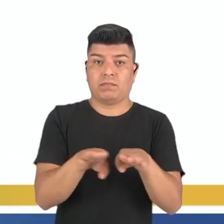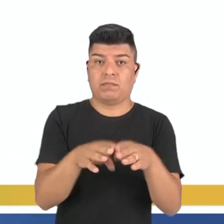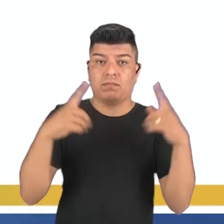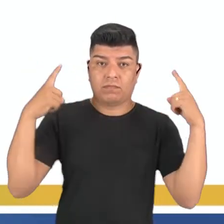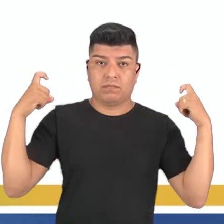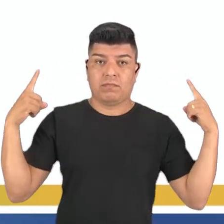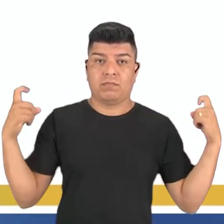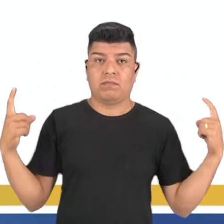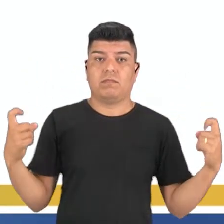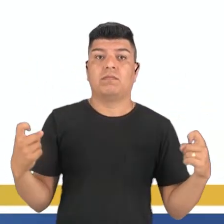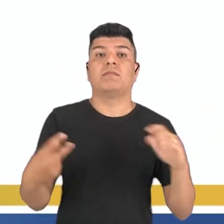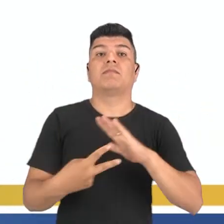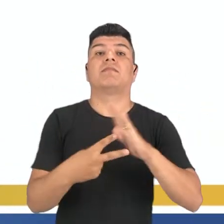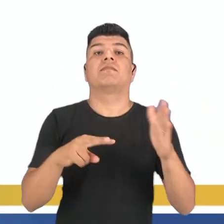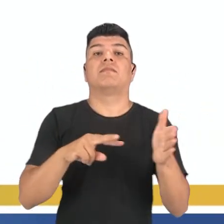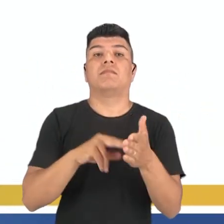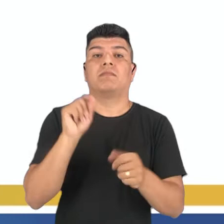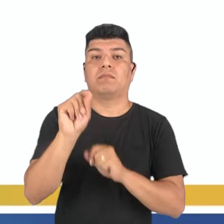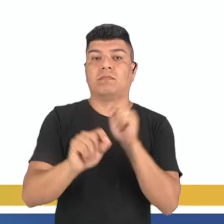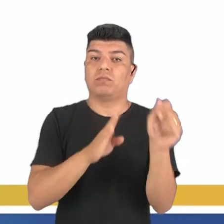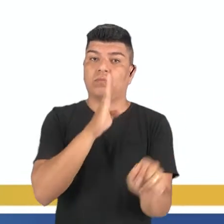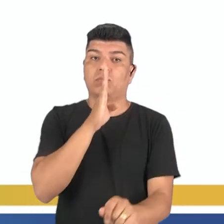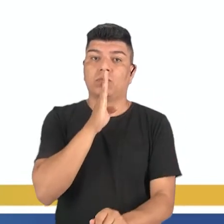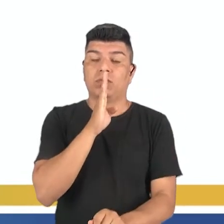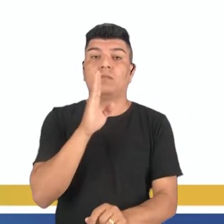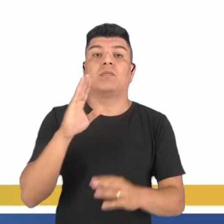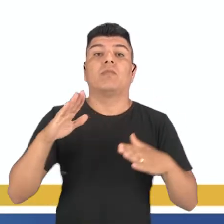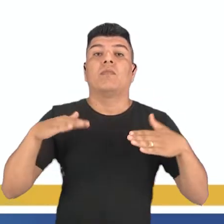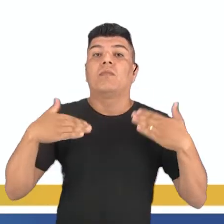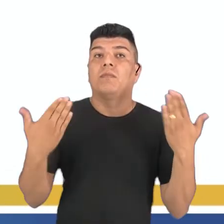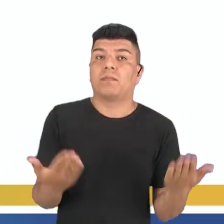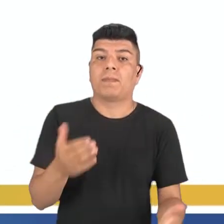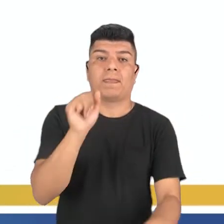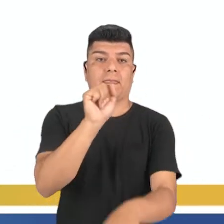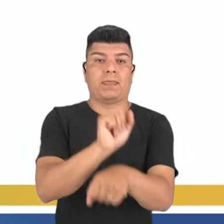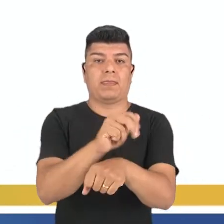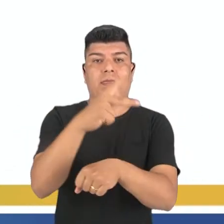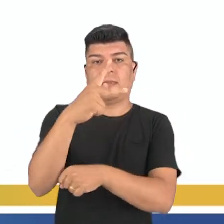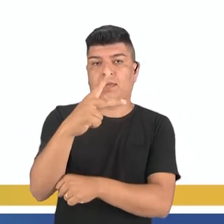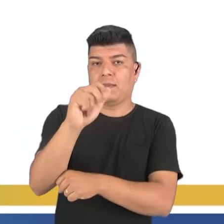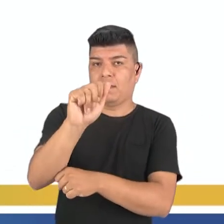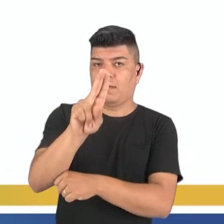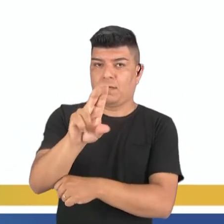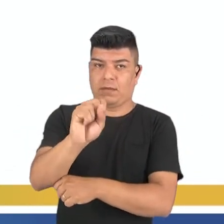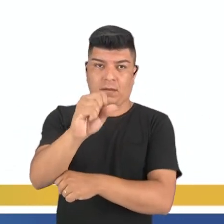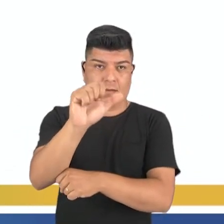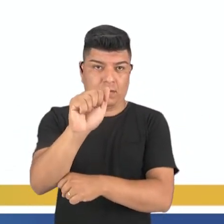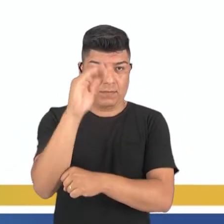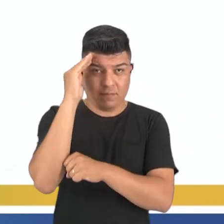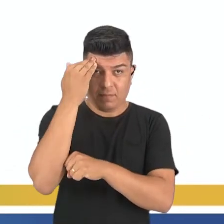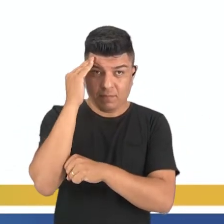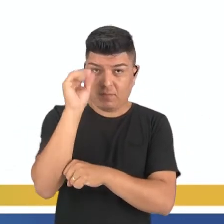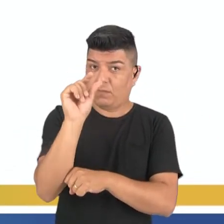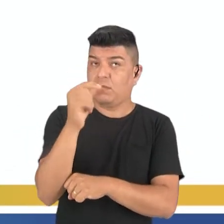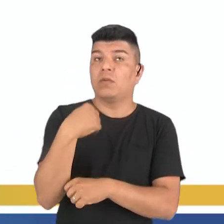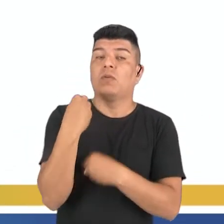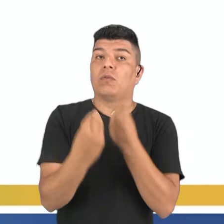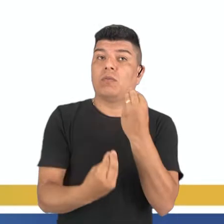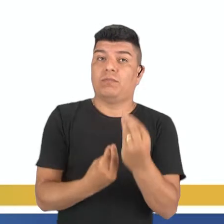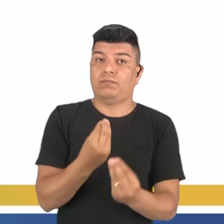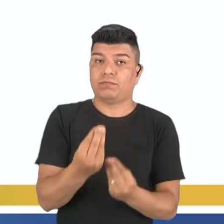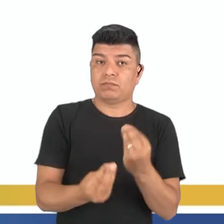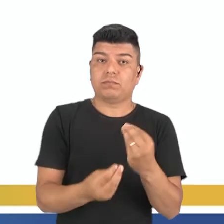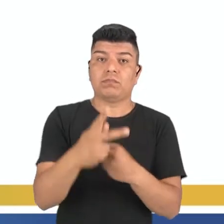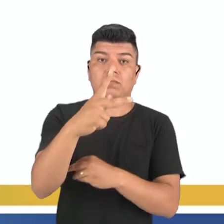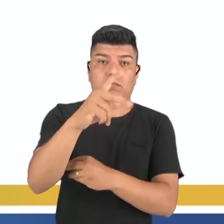sons, temos também figuras que representam o silêncio e nós chamamos de pausa, tá? Então vamos entender um pouquinho o que é